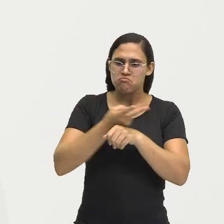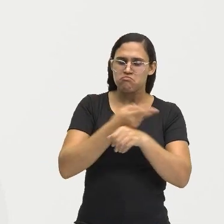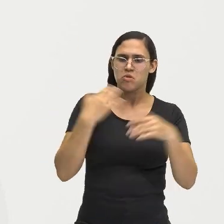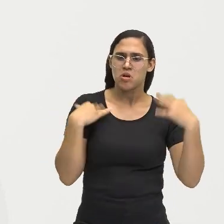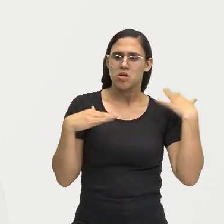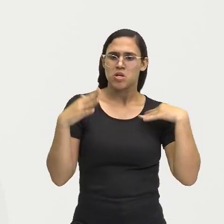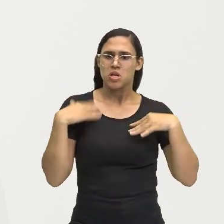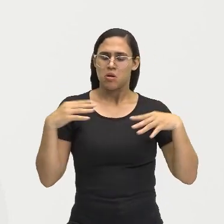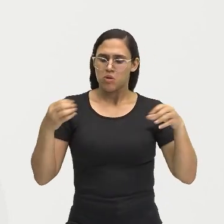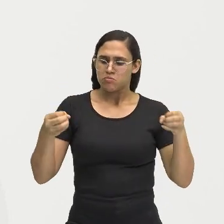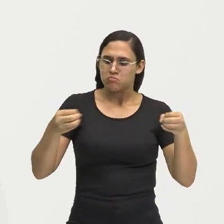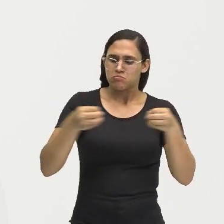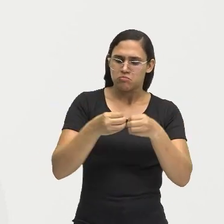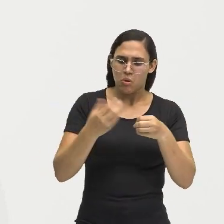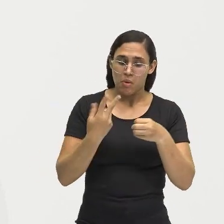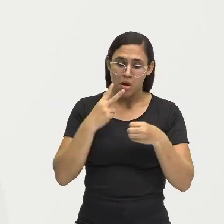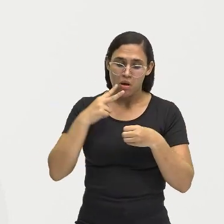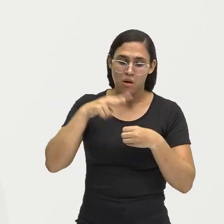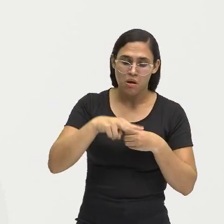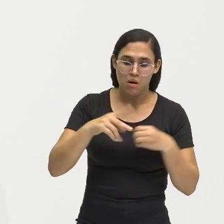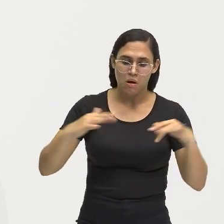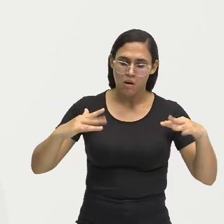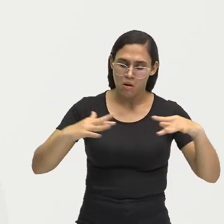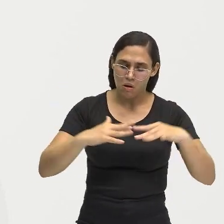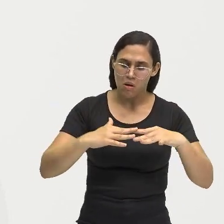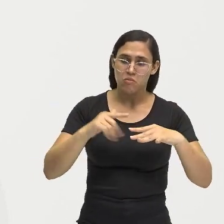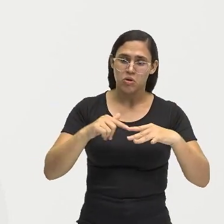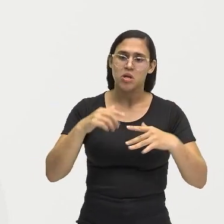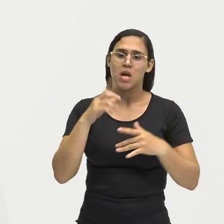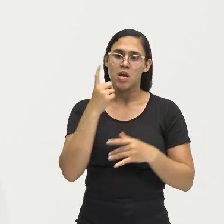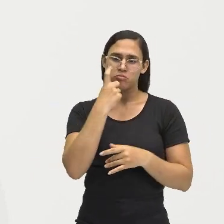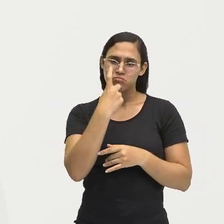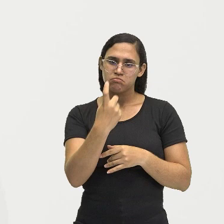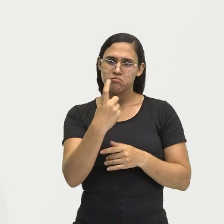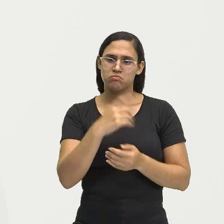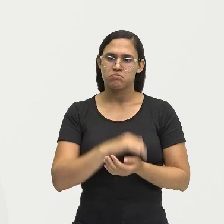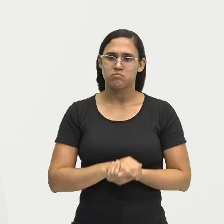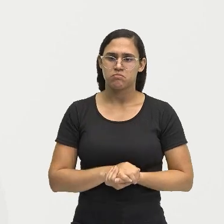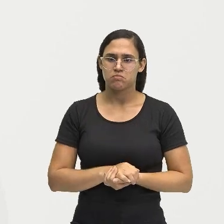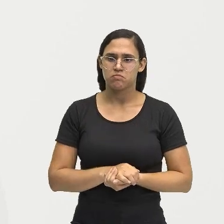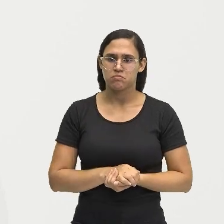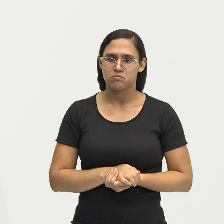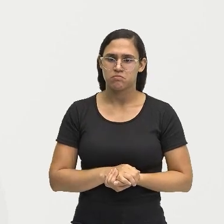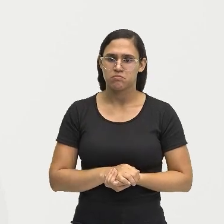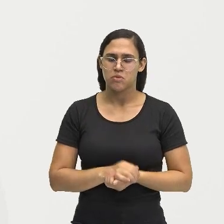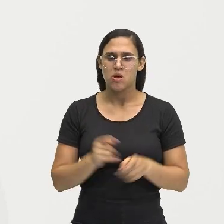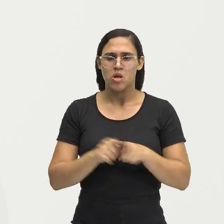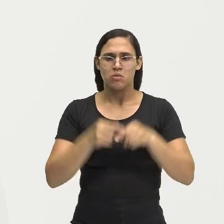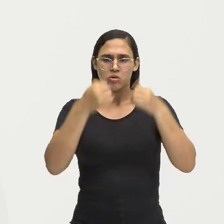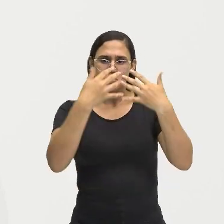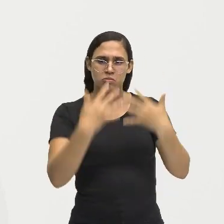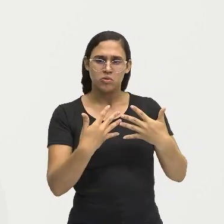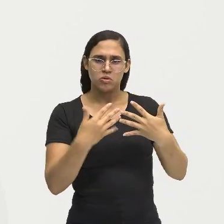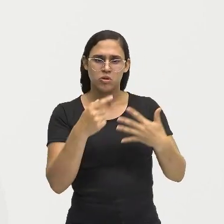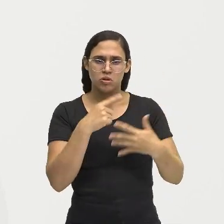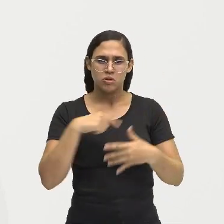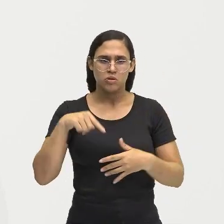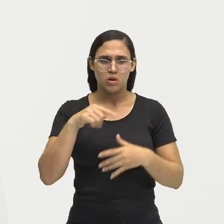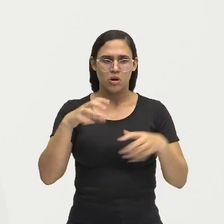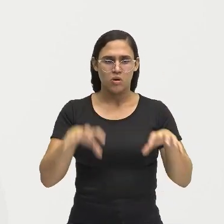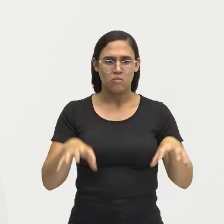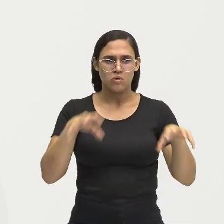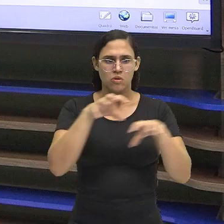o encontro das águas, né? Que é um fenômeno bem curioso, tá? E aí, já que eu falei para vocês sobre o nosso